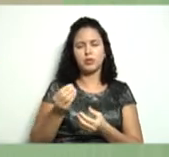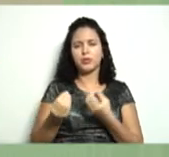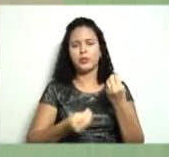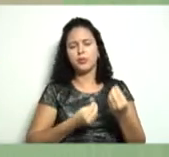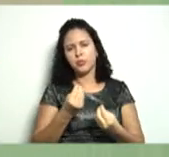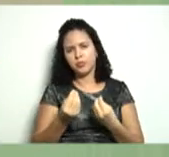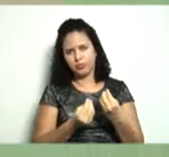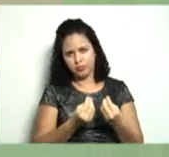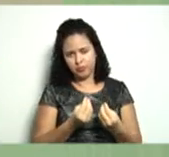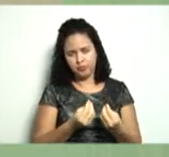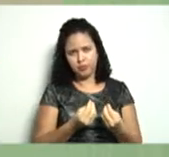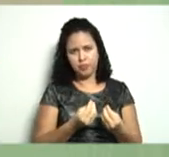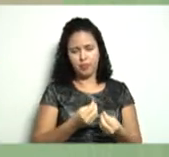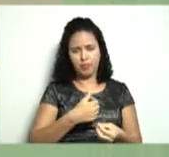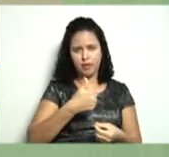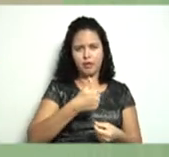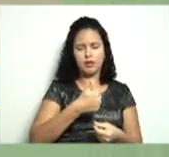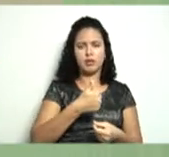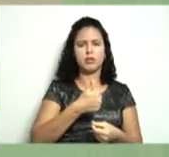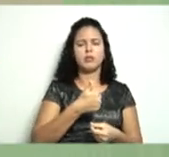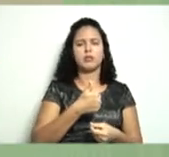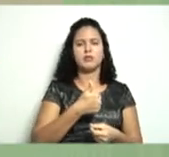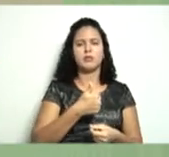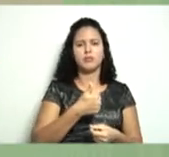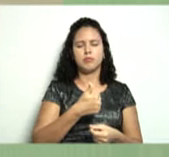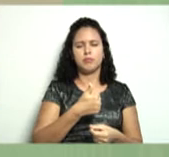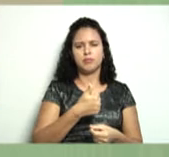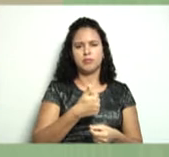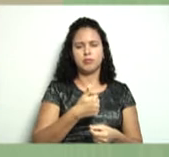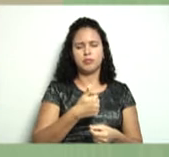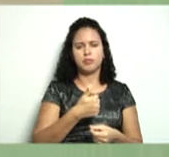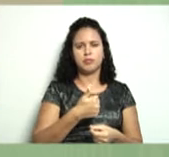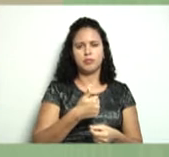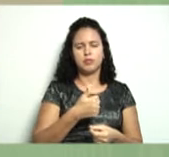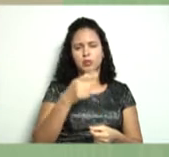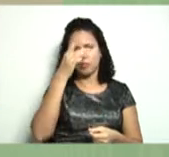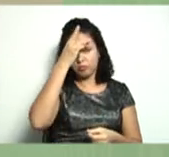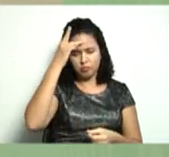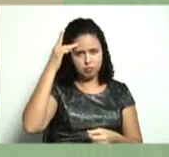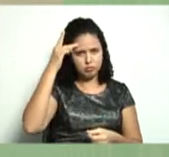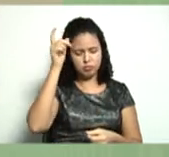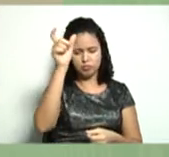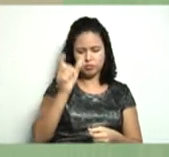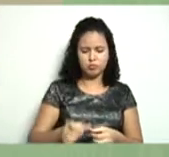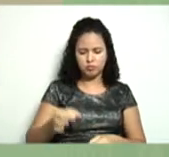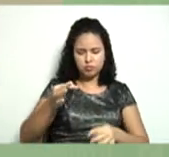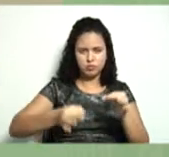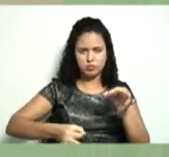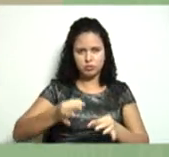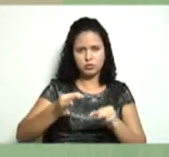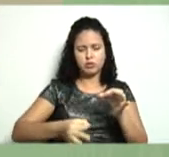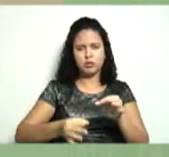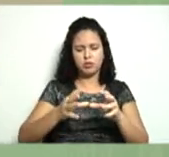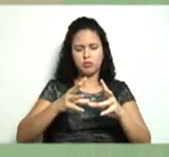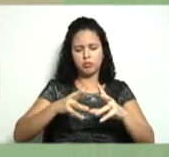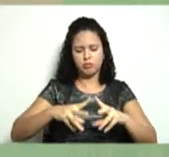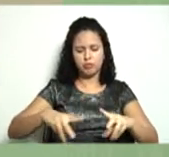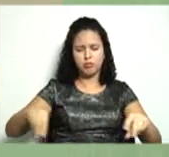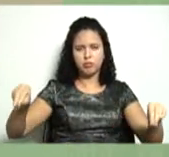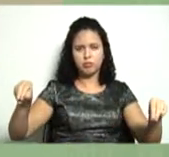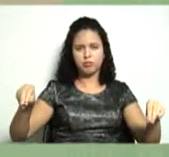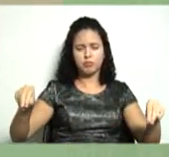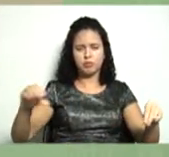feita, 1. Por dissolução da pessoa jurídica. Dissolução quer dizer acabou,